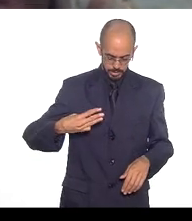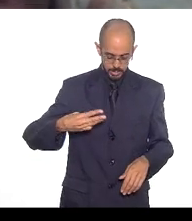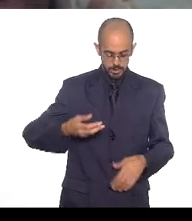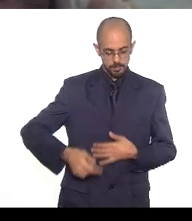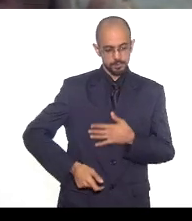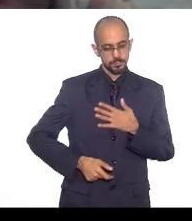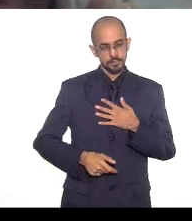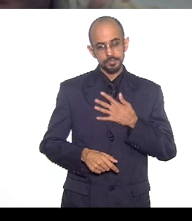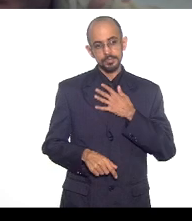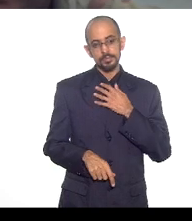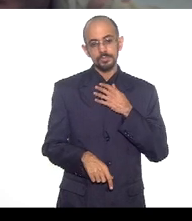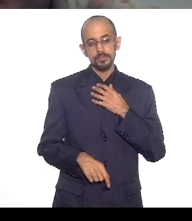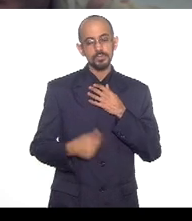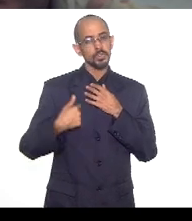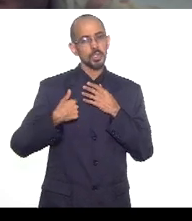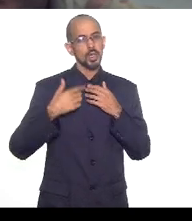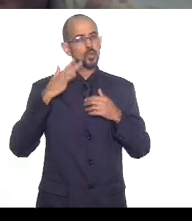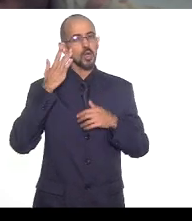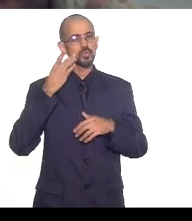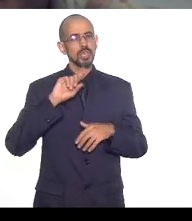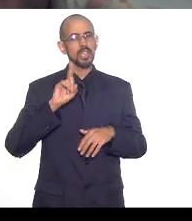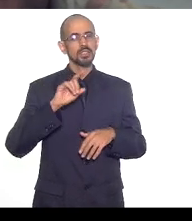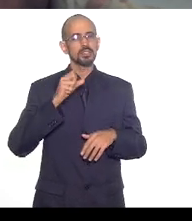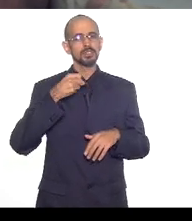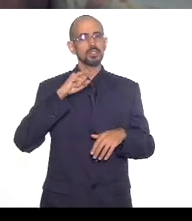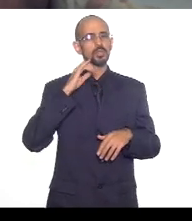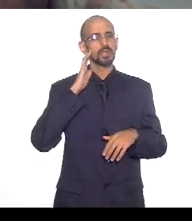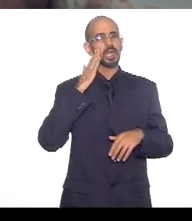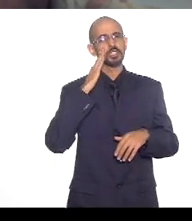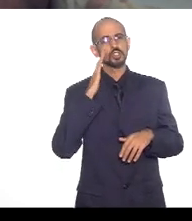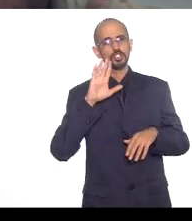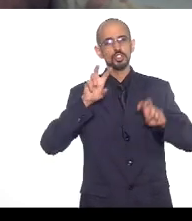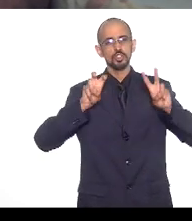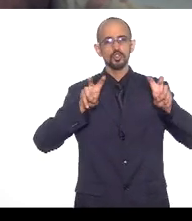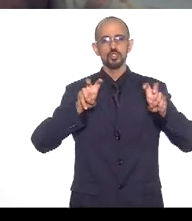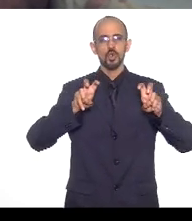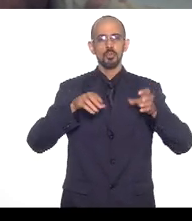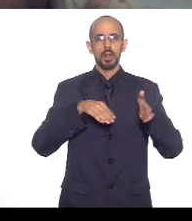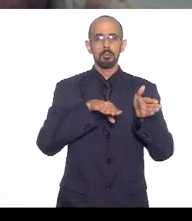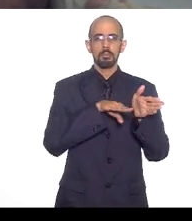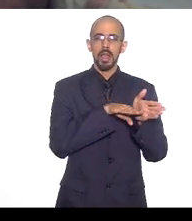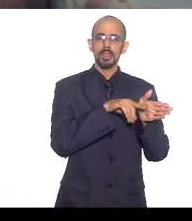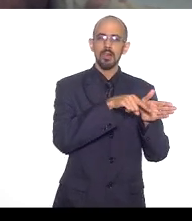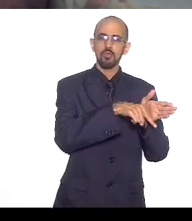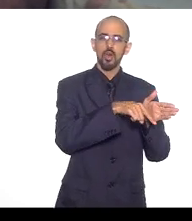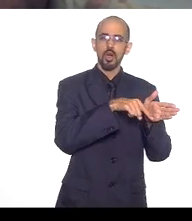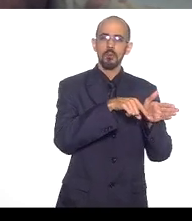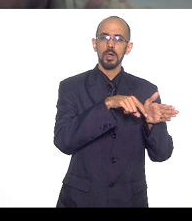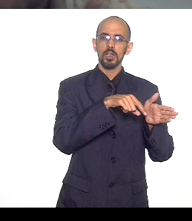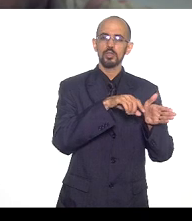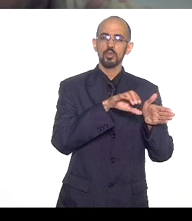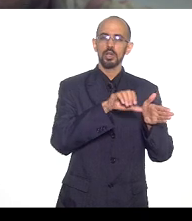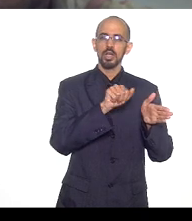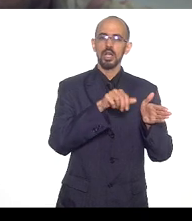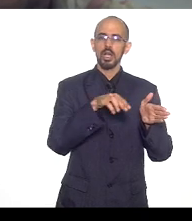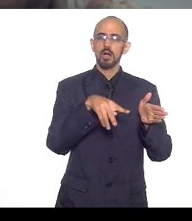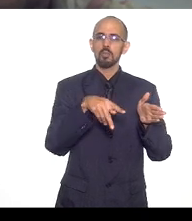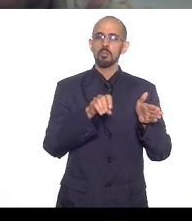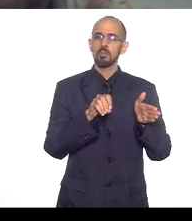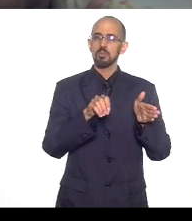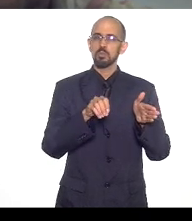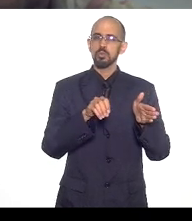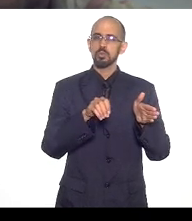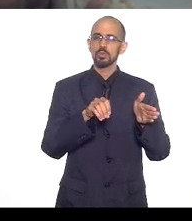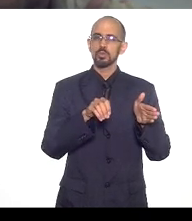observação, eu não sei se eu entendi direito a questão da plataforma do campo de Sépia, né? Mas